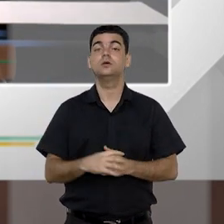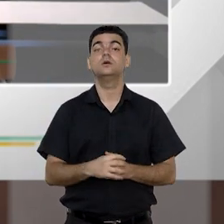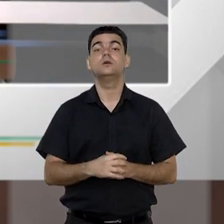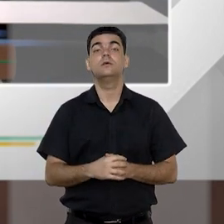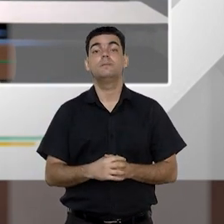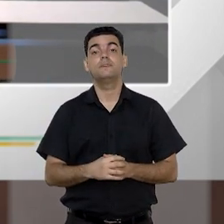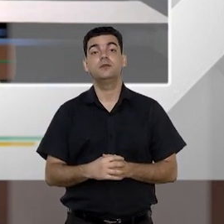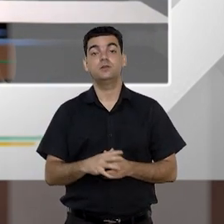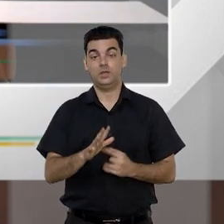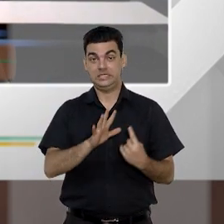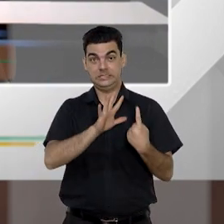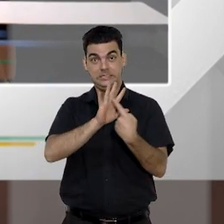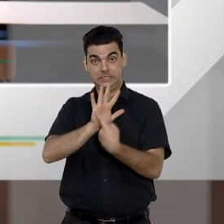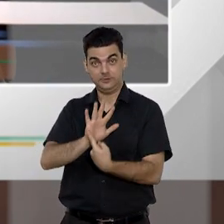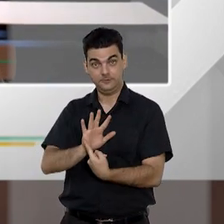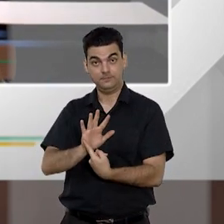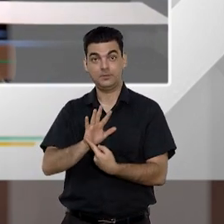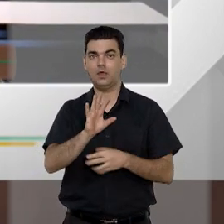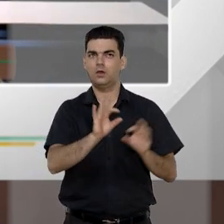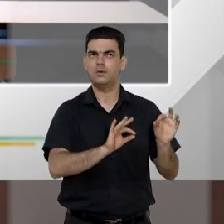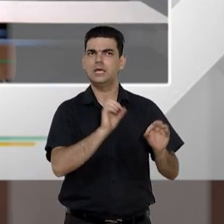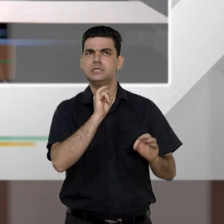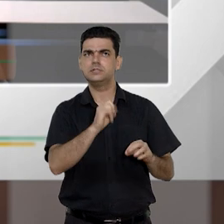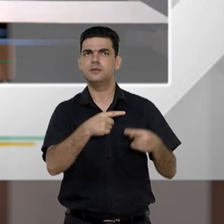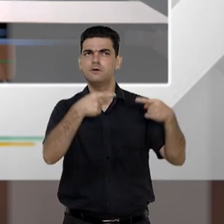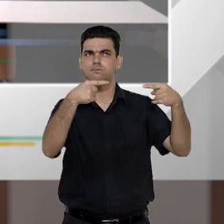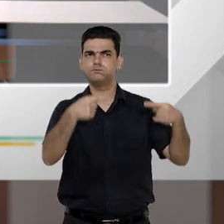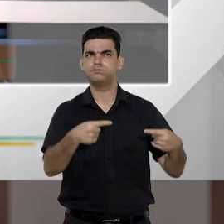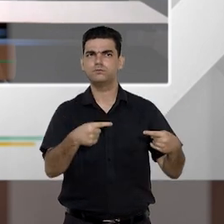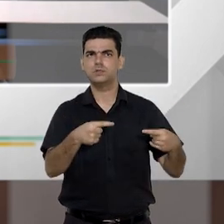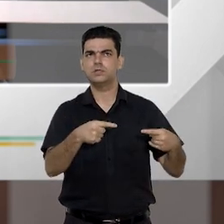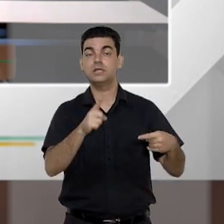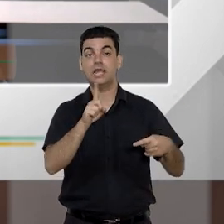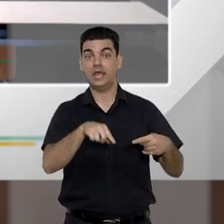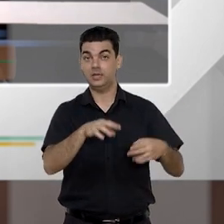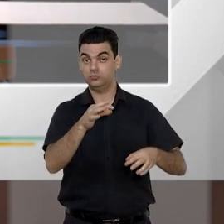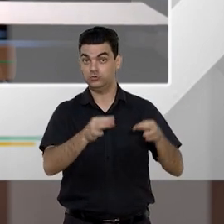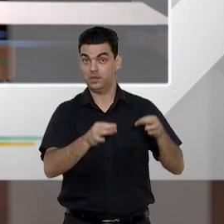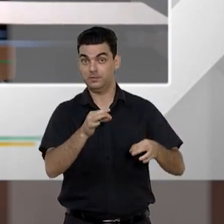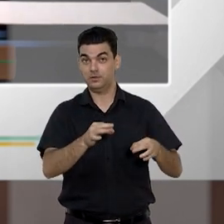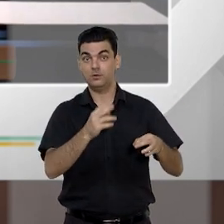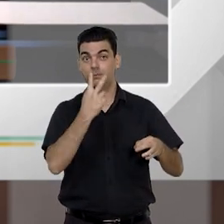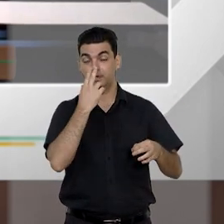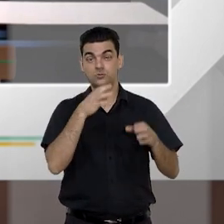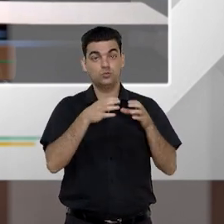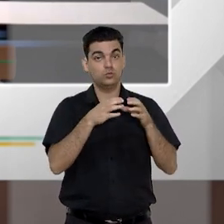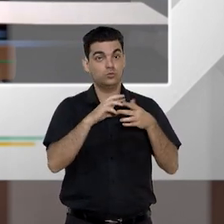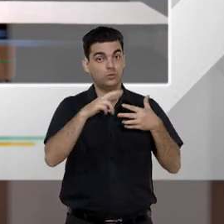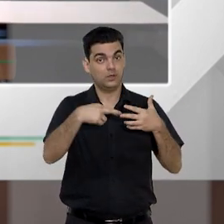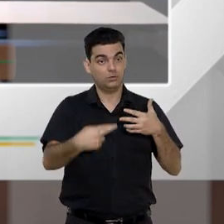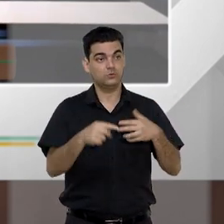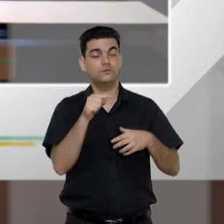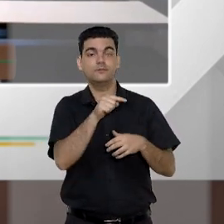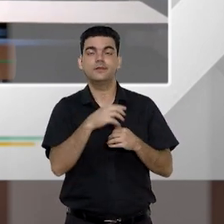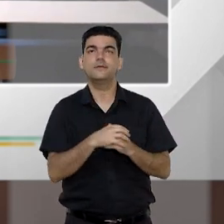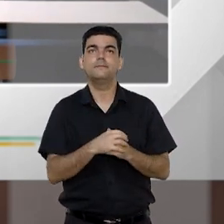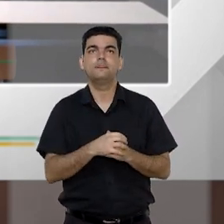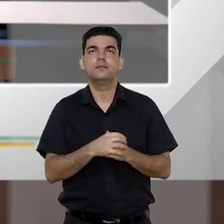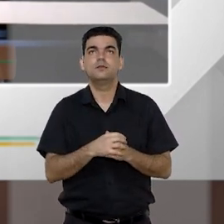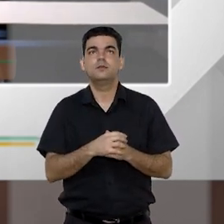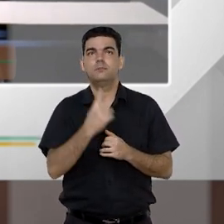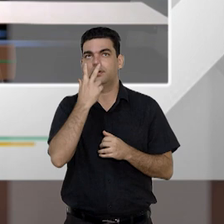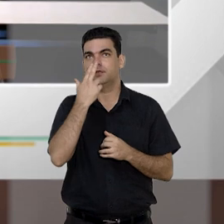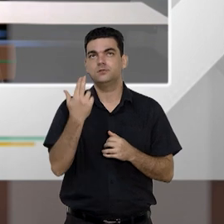quarta e da quinta. Então, a gente tem que fazer uma separação. Se a divergência de julgamento das turmas